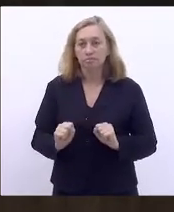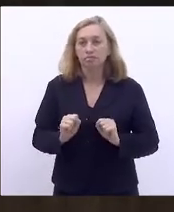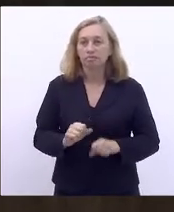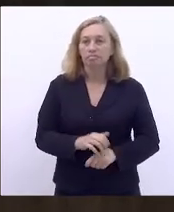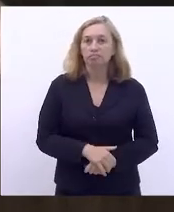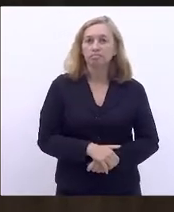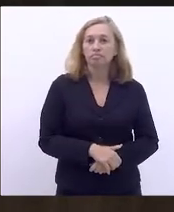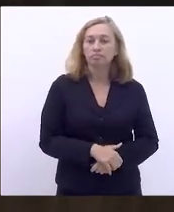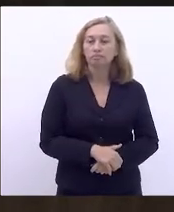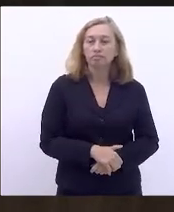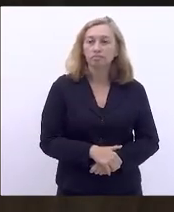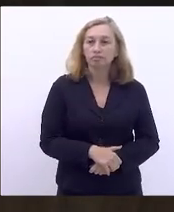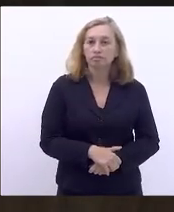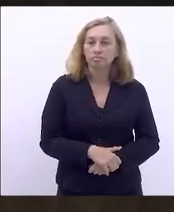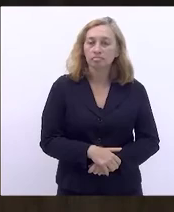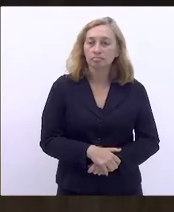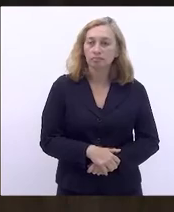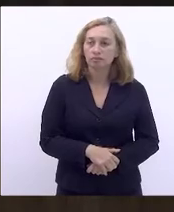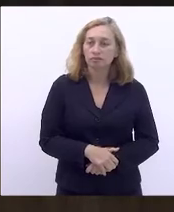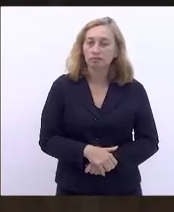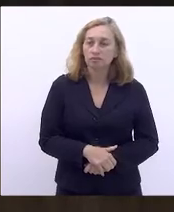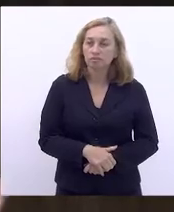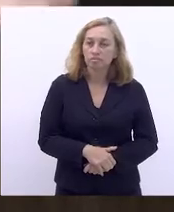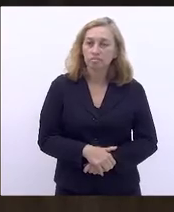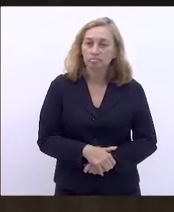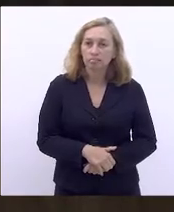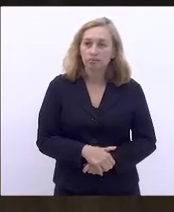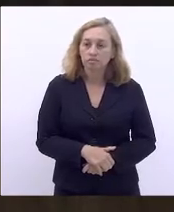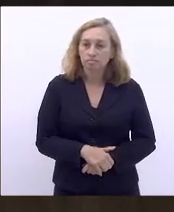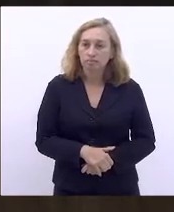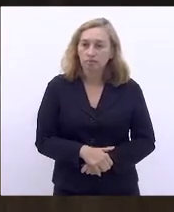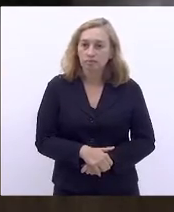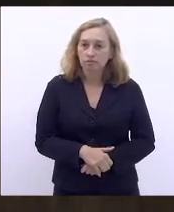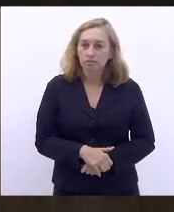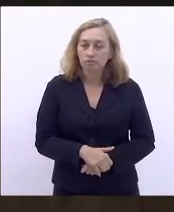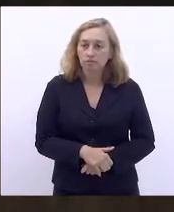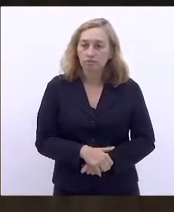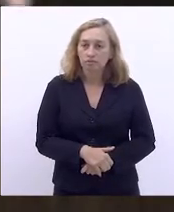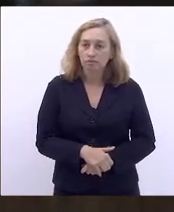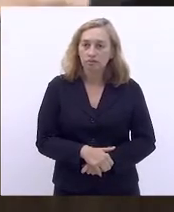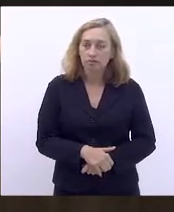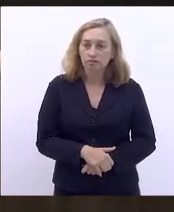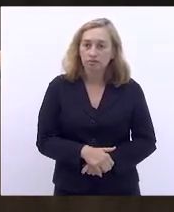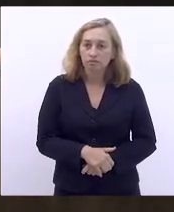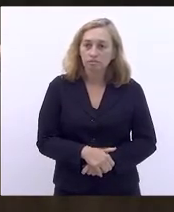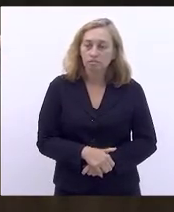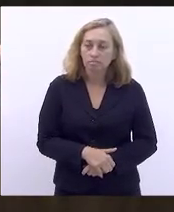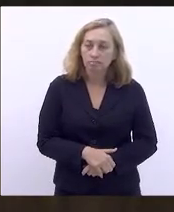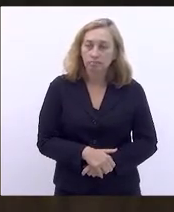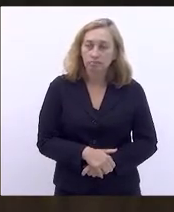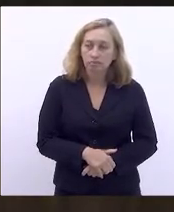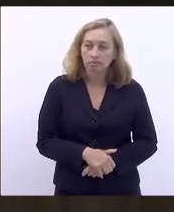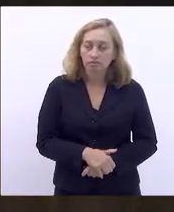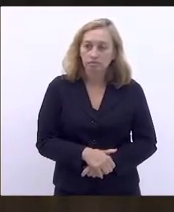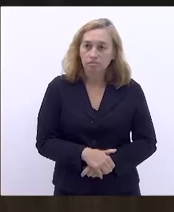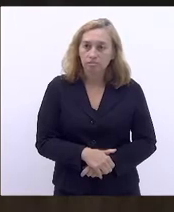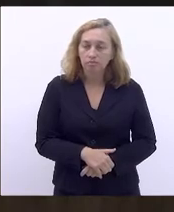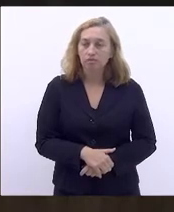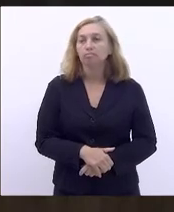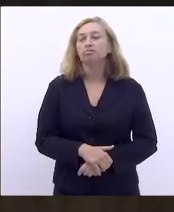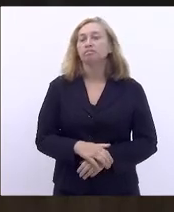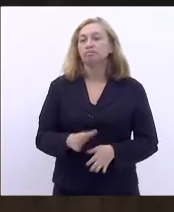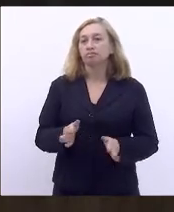efetivação do plano. Isso foi feito pela Assembleia Legislativa. Combinamos, inclusive, que não haveria emendas nenhuma para que pudéssemos